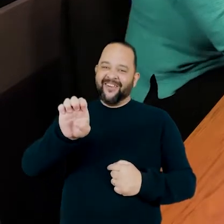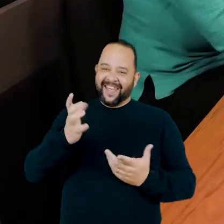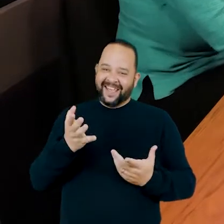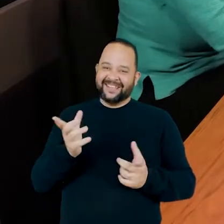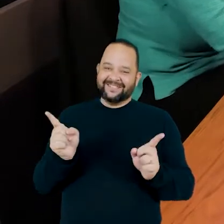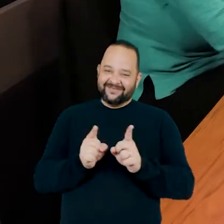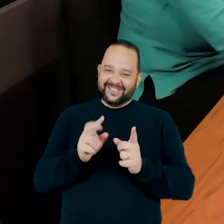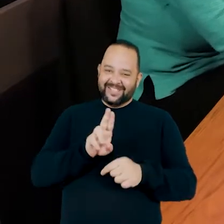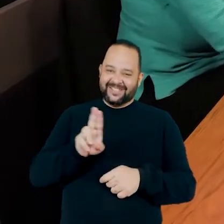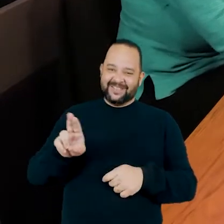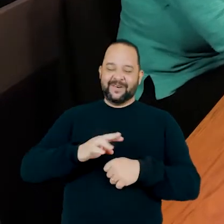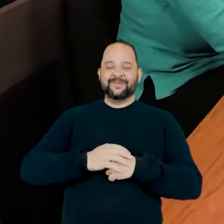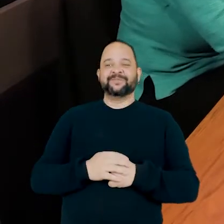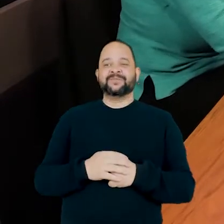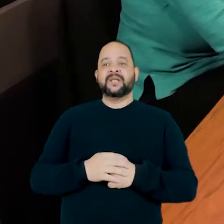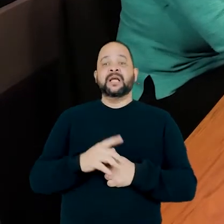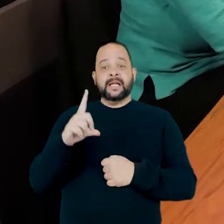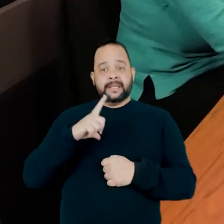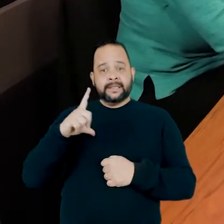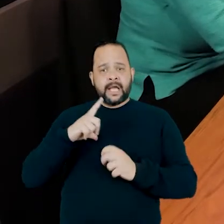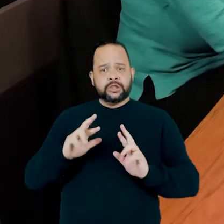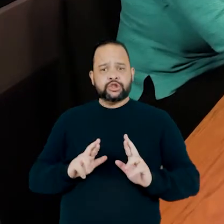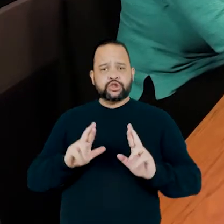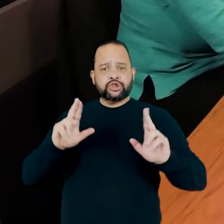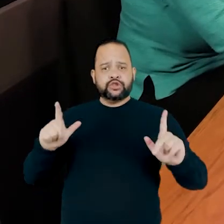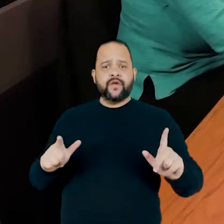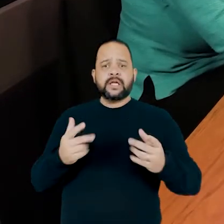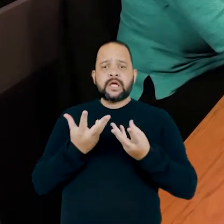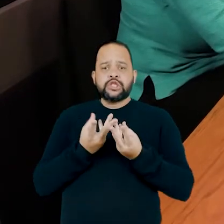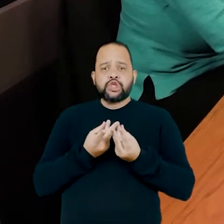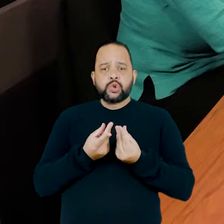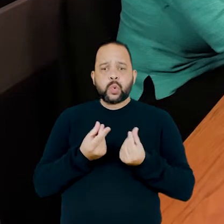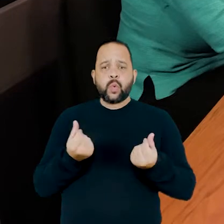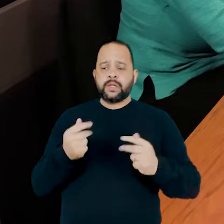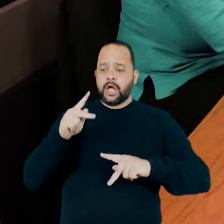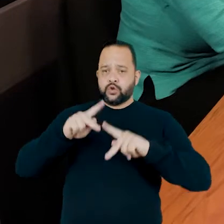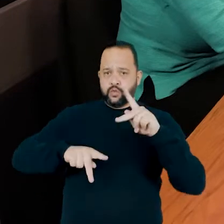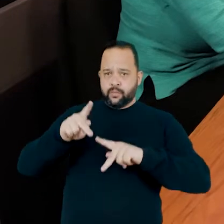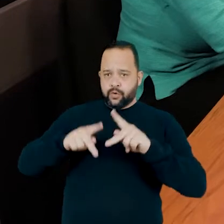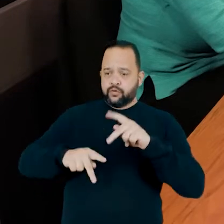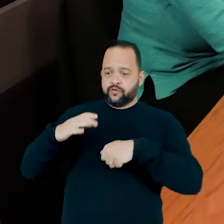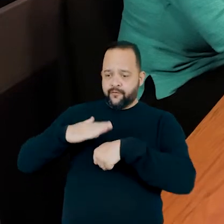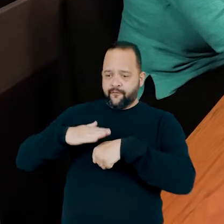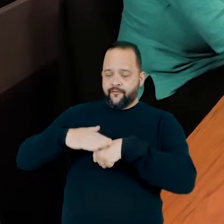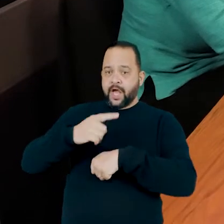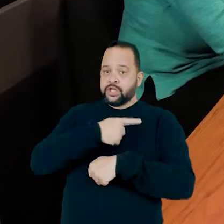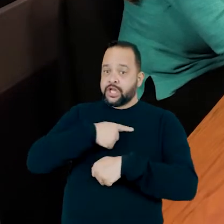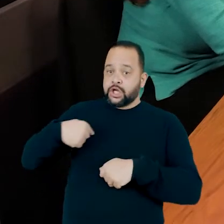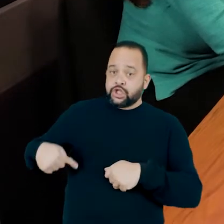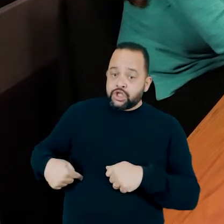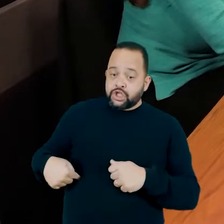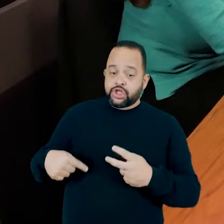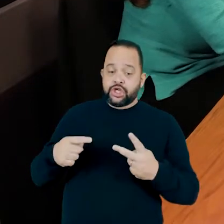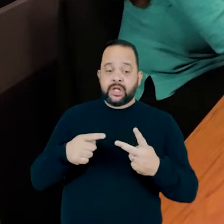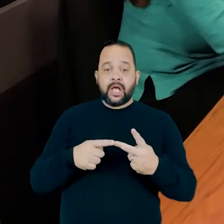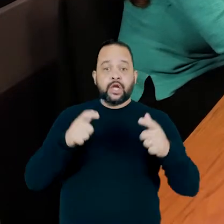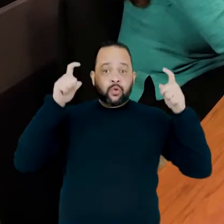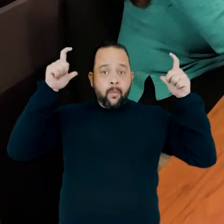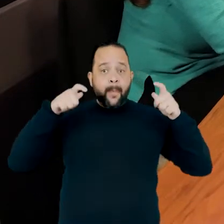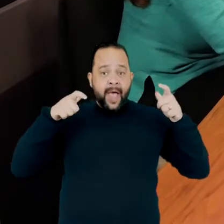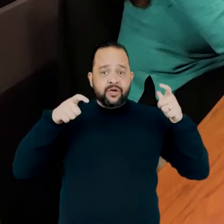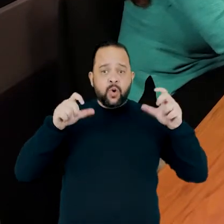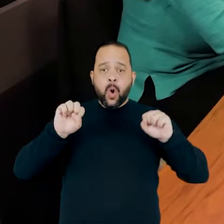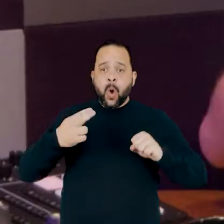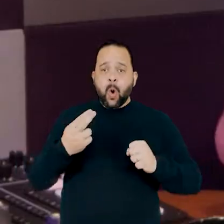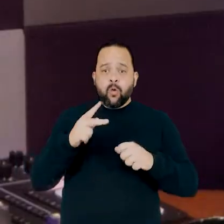rápida aqui. Mas existe diferença de qualidade de um produto feito na China, feito no México, ou é exatamente o mesmo